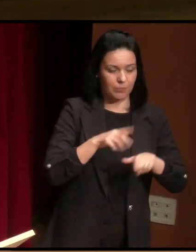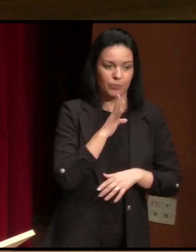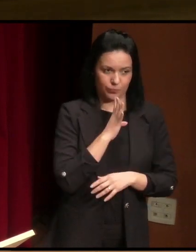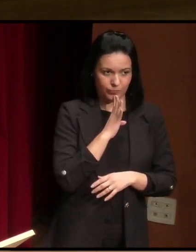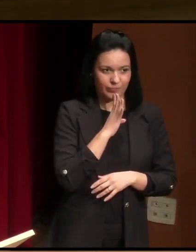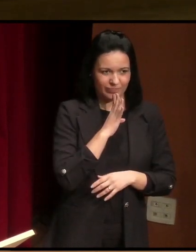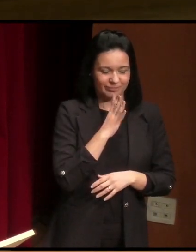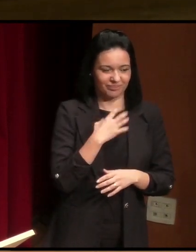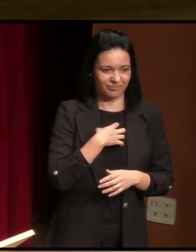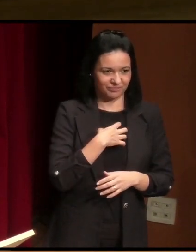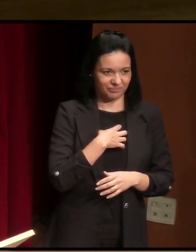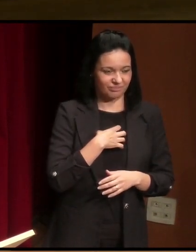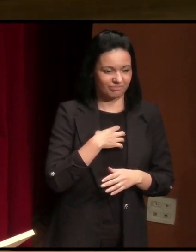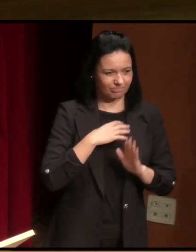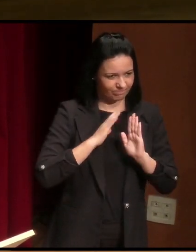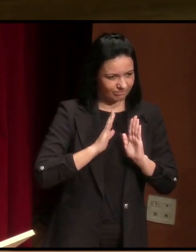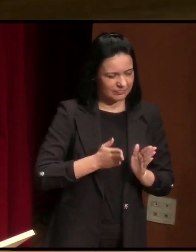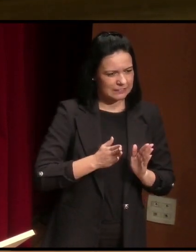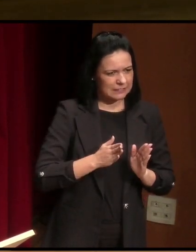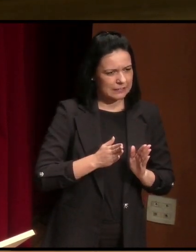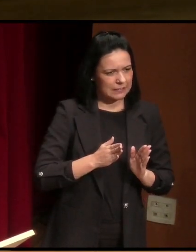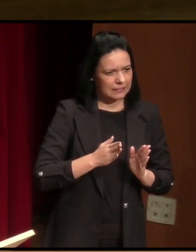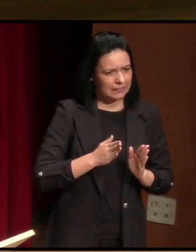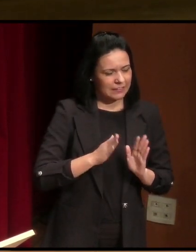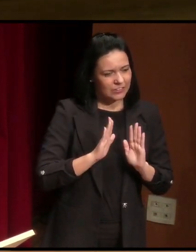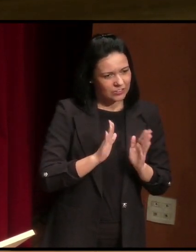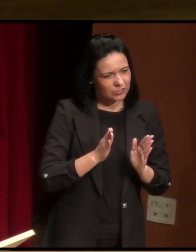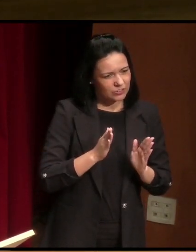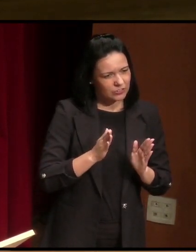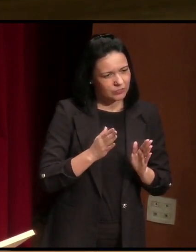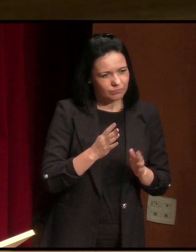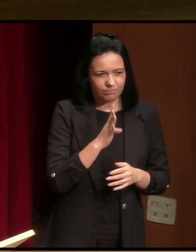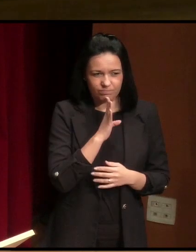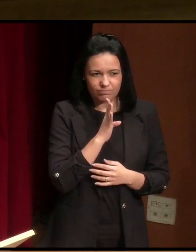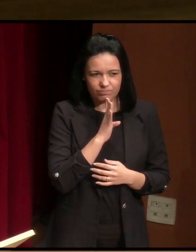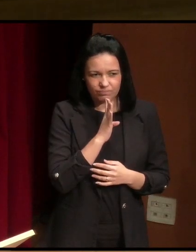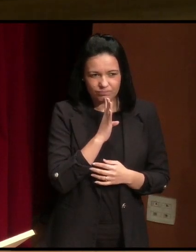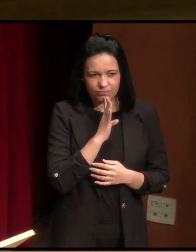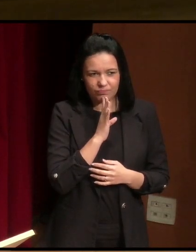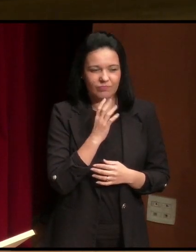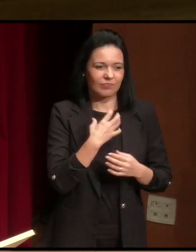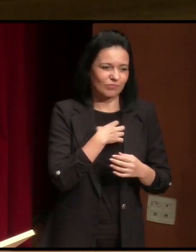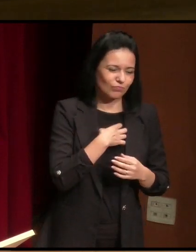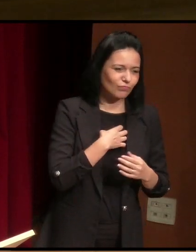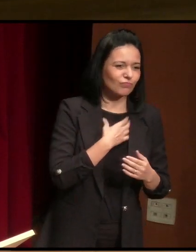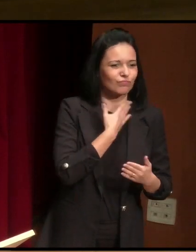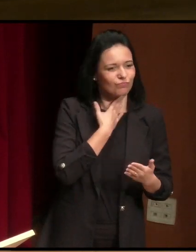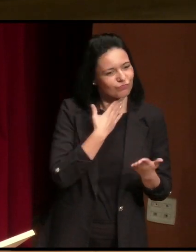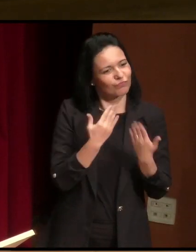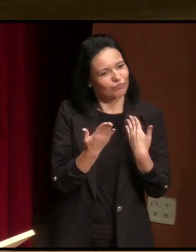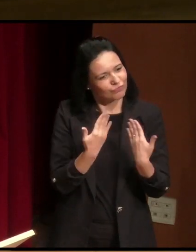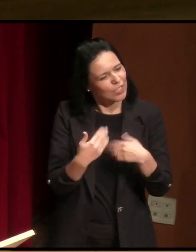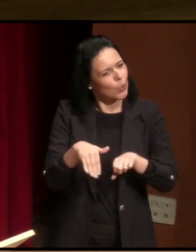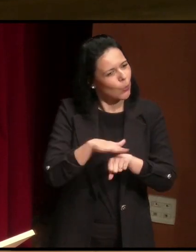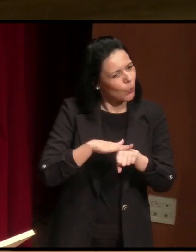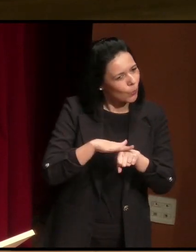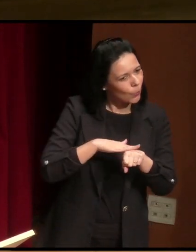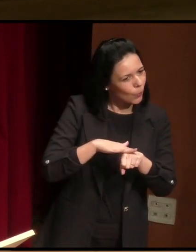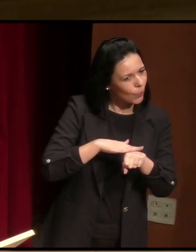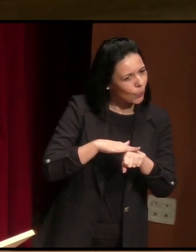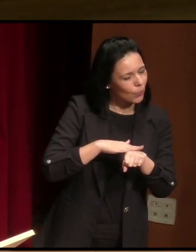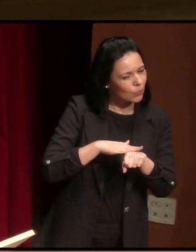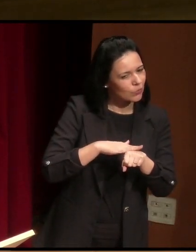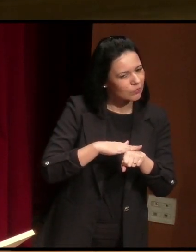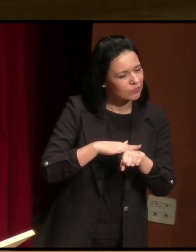Né? E a gente se conheceu por um grupo. A gente começou a se falar, o tempo passou, e eu